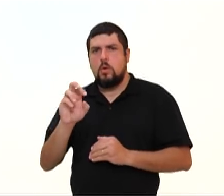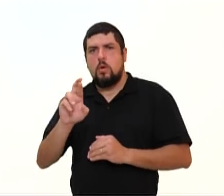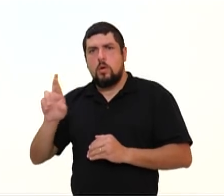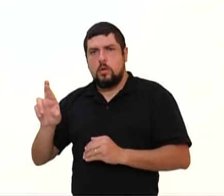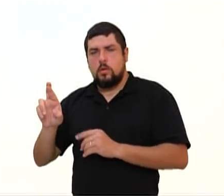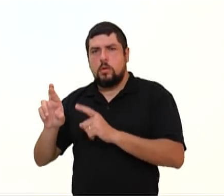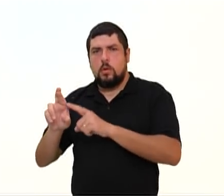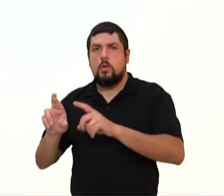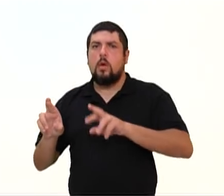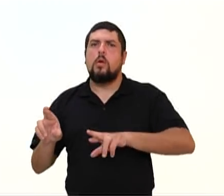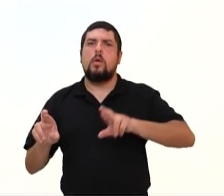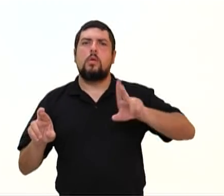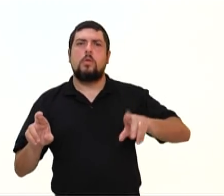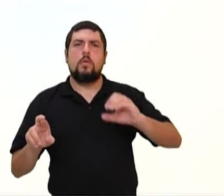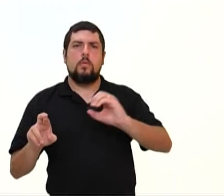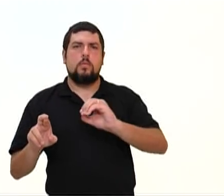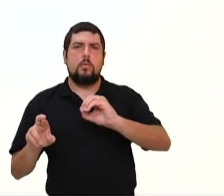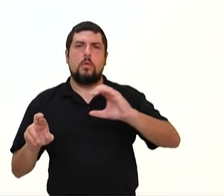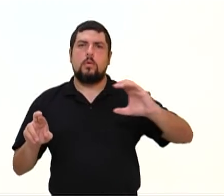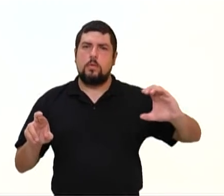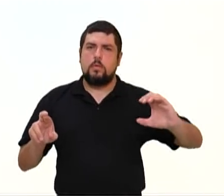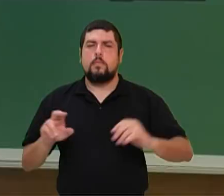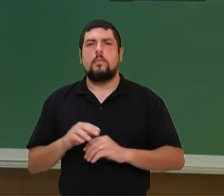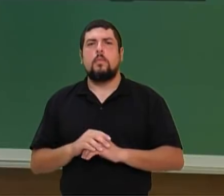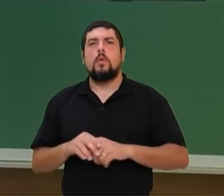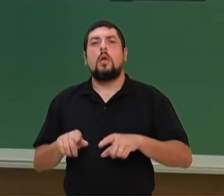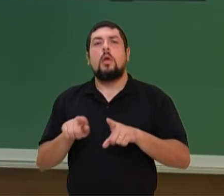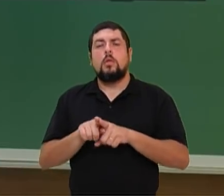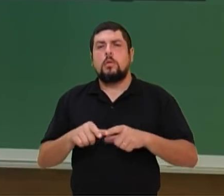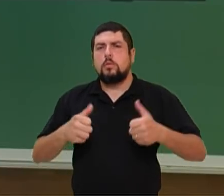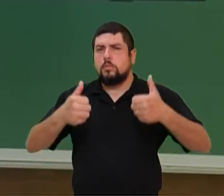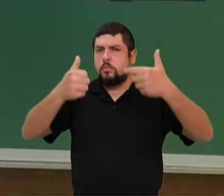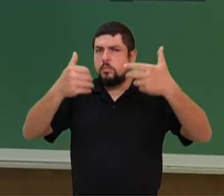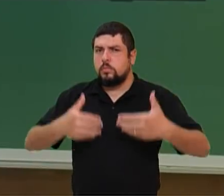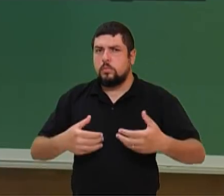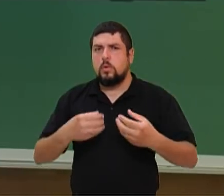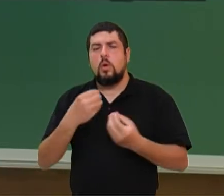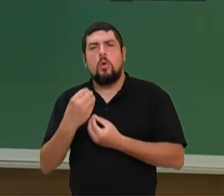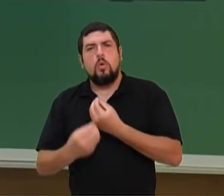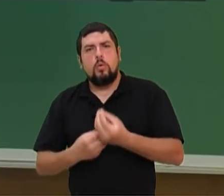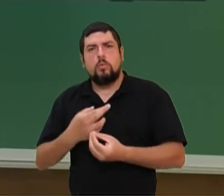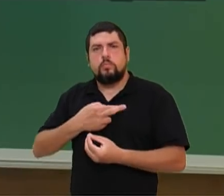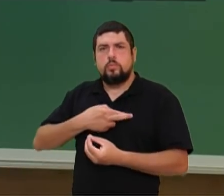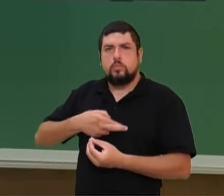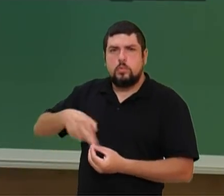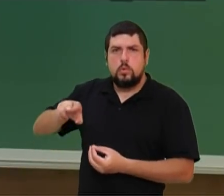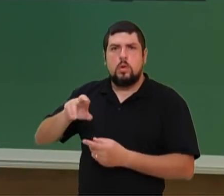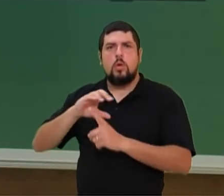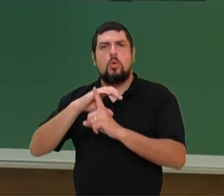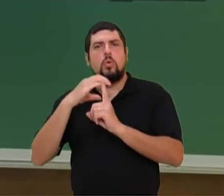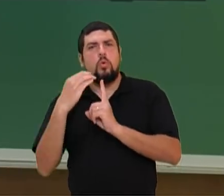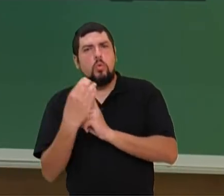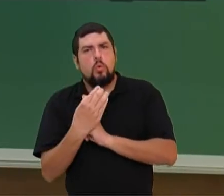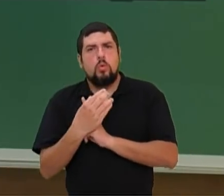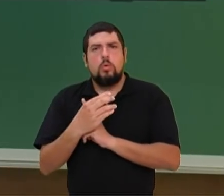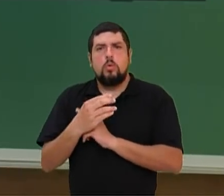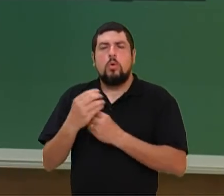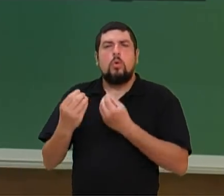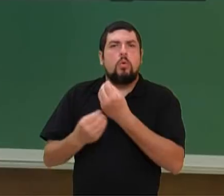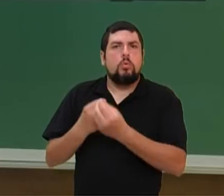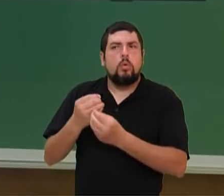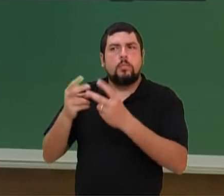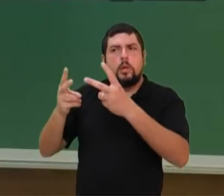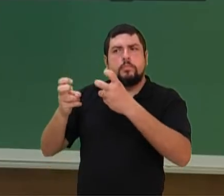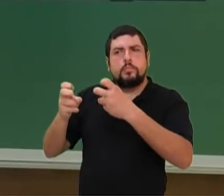diferenciam da matriz ocidental, bem como mostrar como a religiosidade, os cultos e as noções de Deus é diferente para os